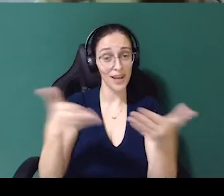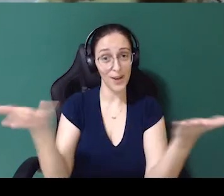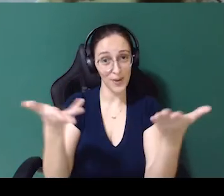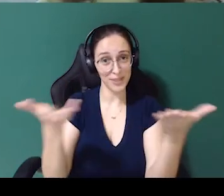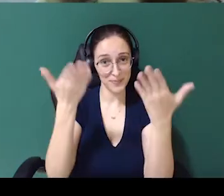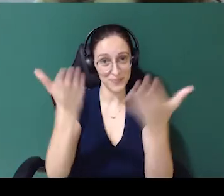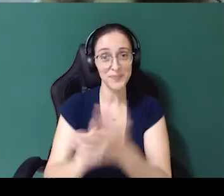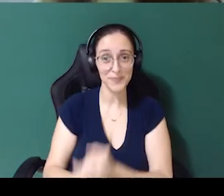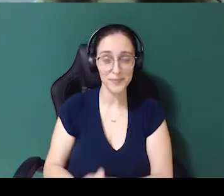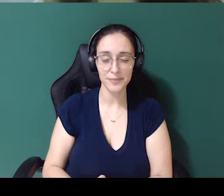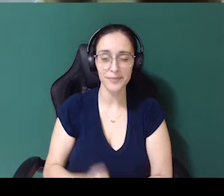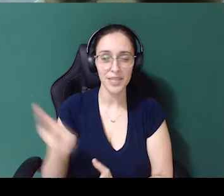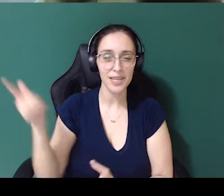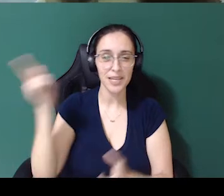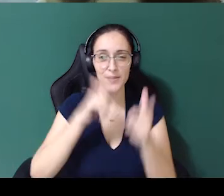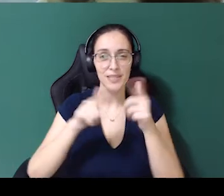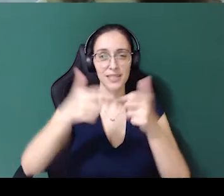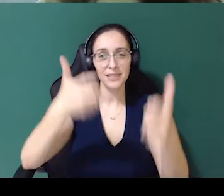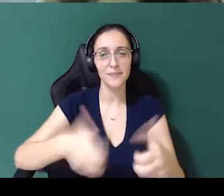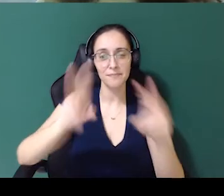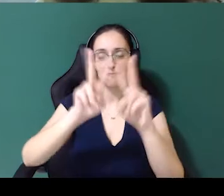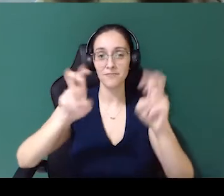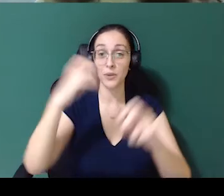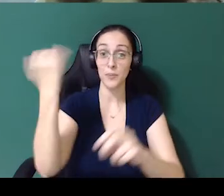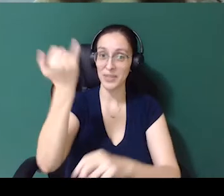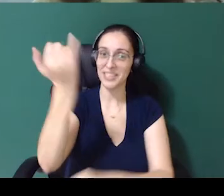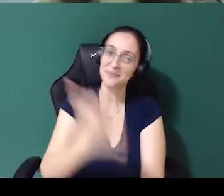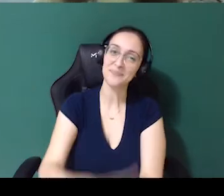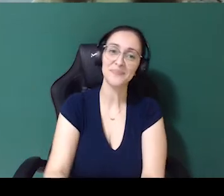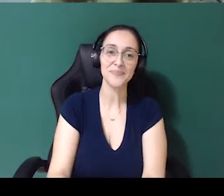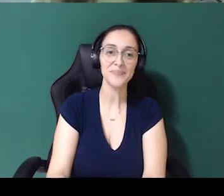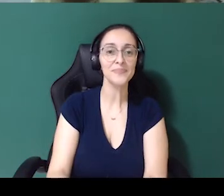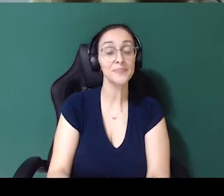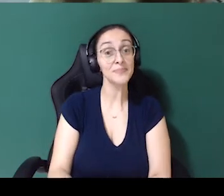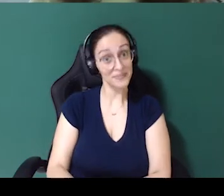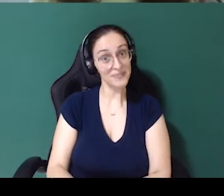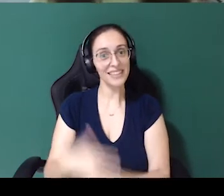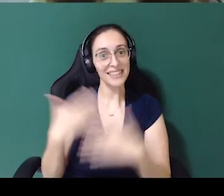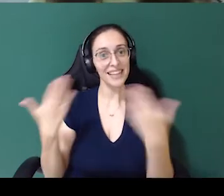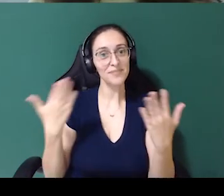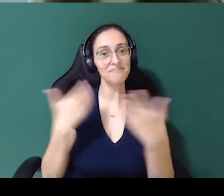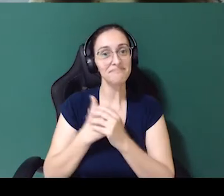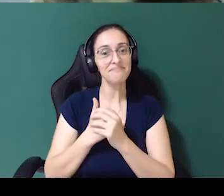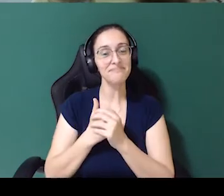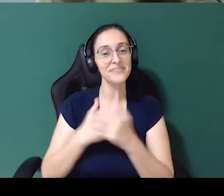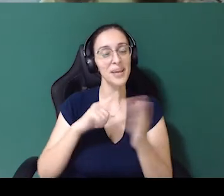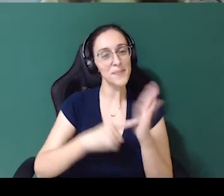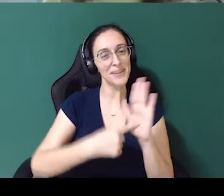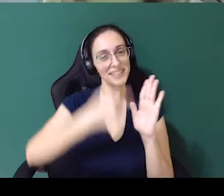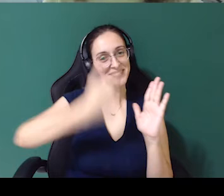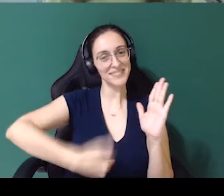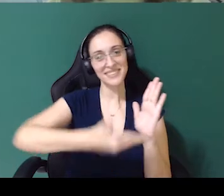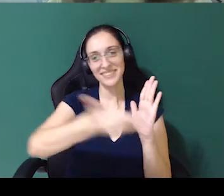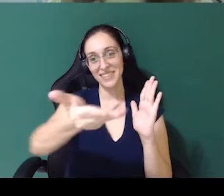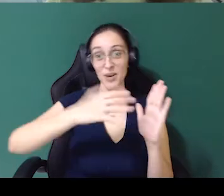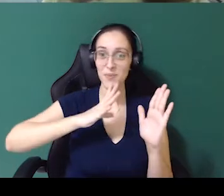agora, para que a gente possa falar desse assunto tão importante. E aí, né, quero me apresentar para você,